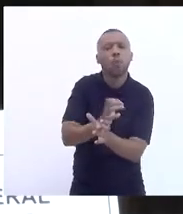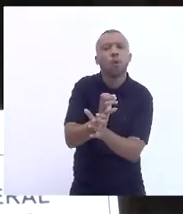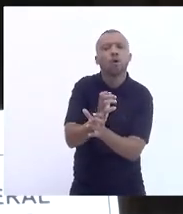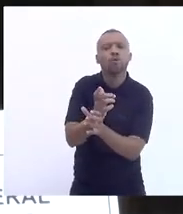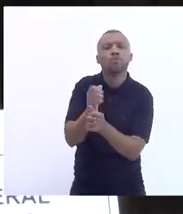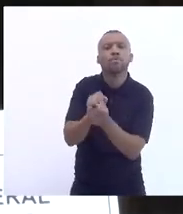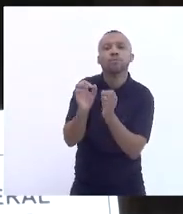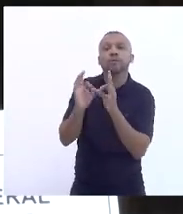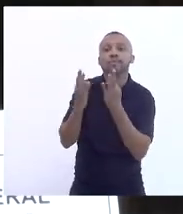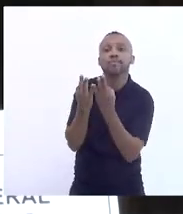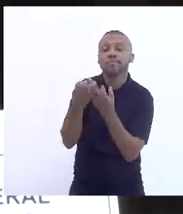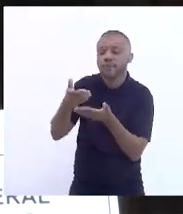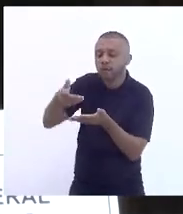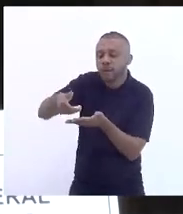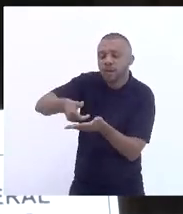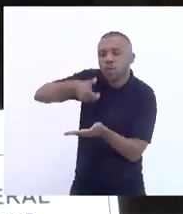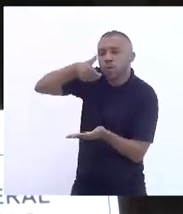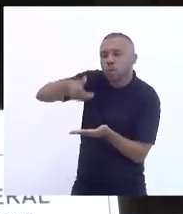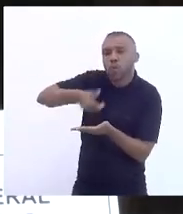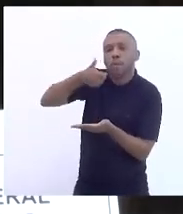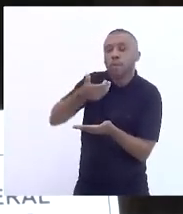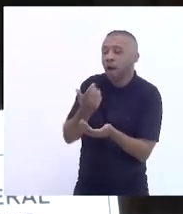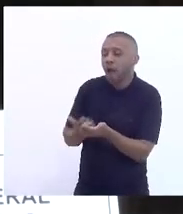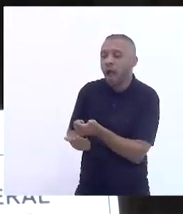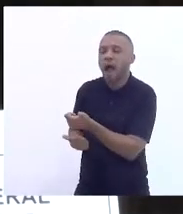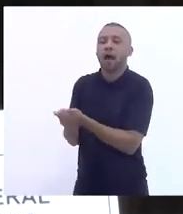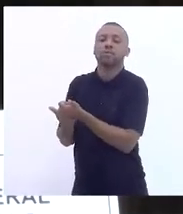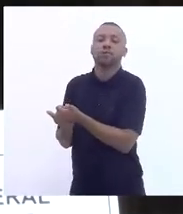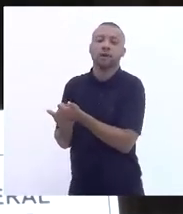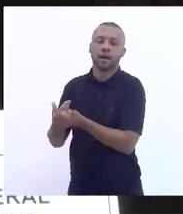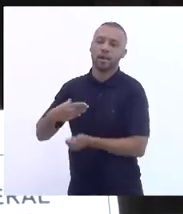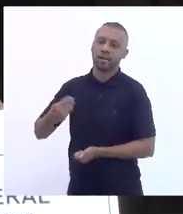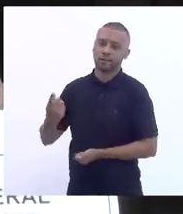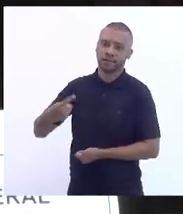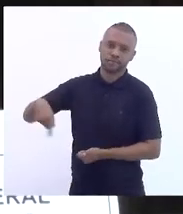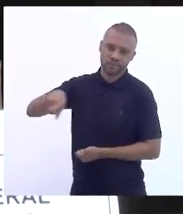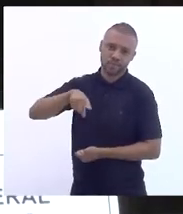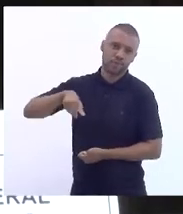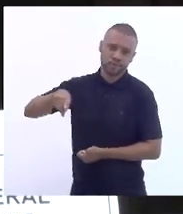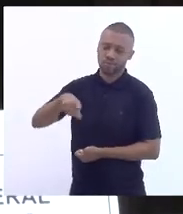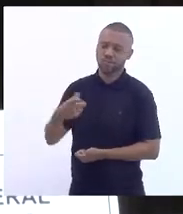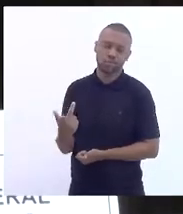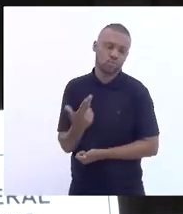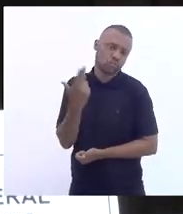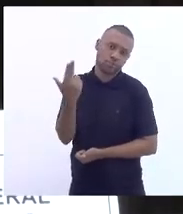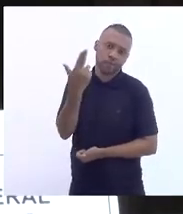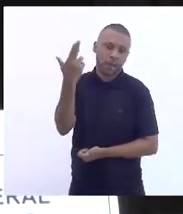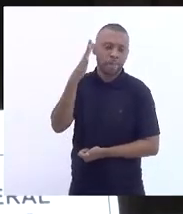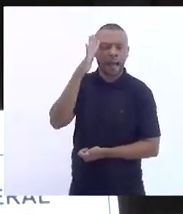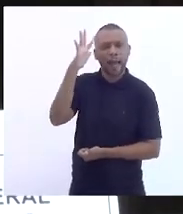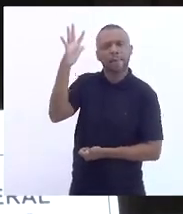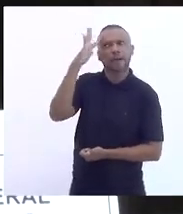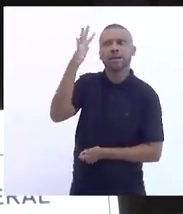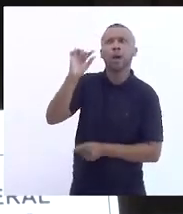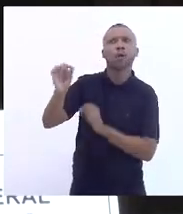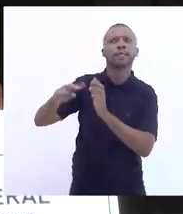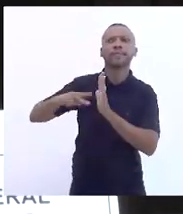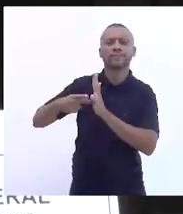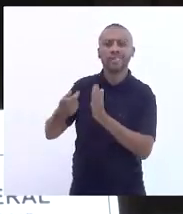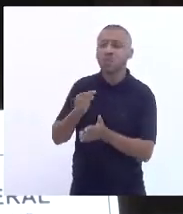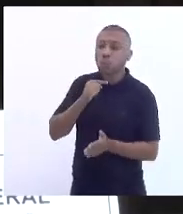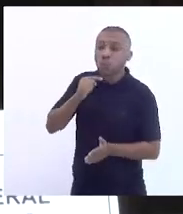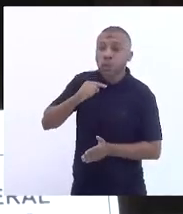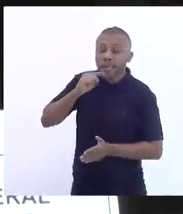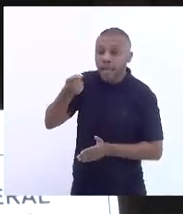família para fazer uma sopa e alimentar suas crianças eu não tenho ideia não posso imaginar o que seja não consegui